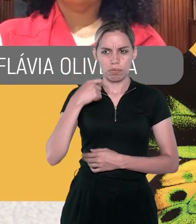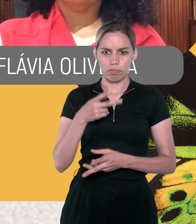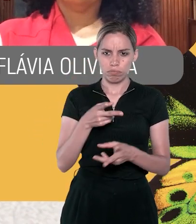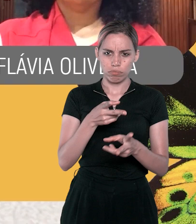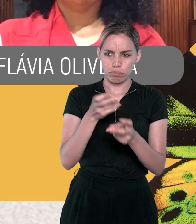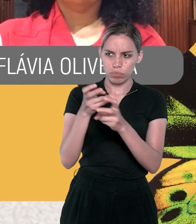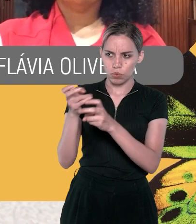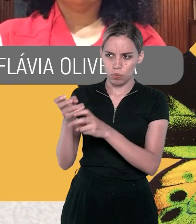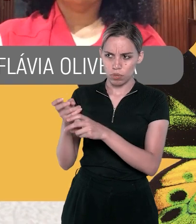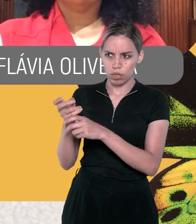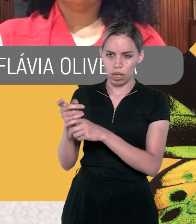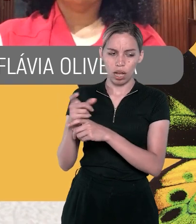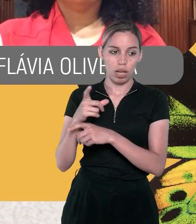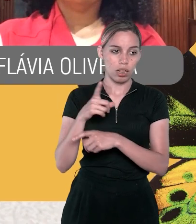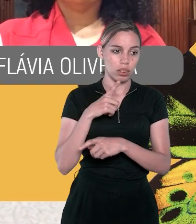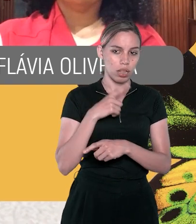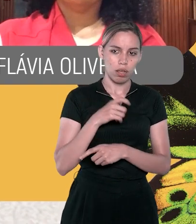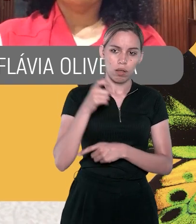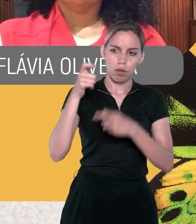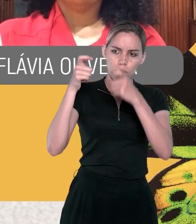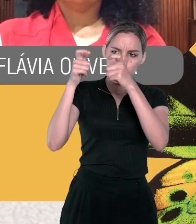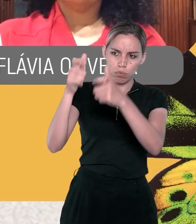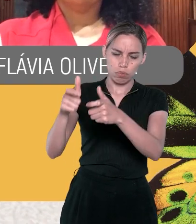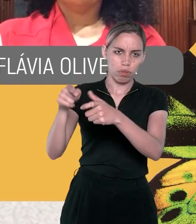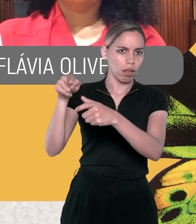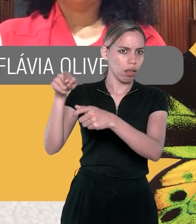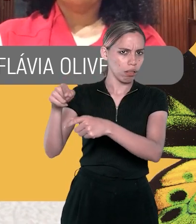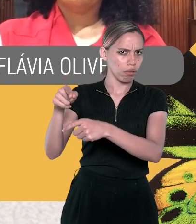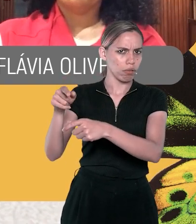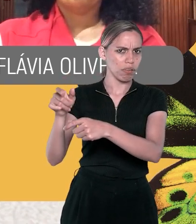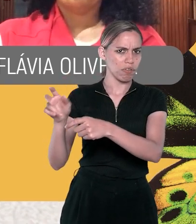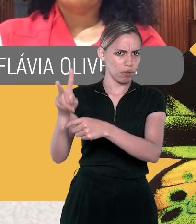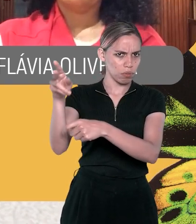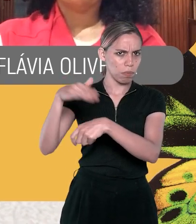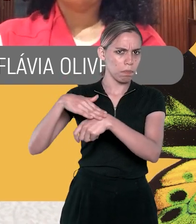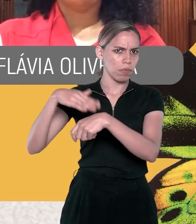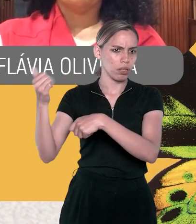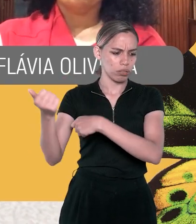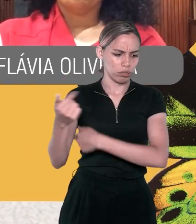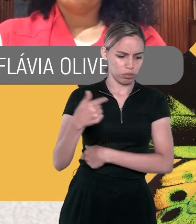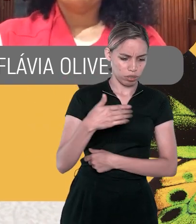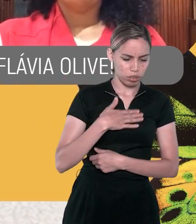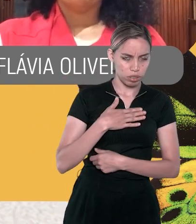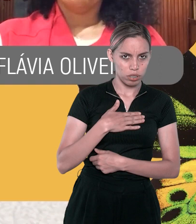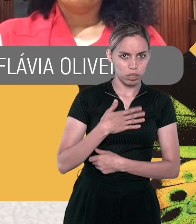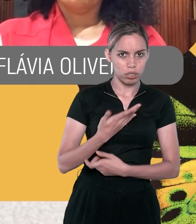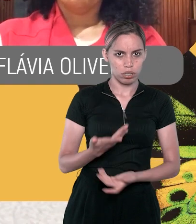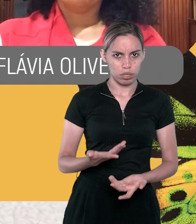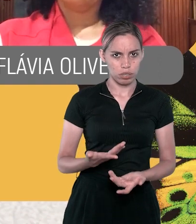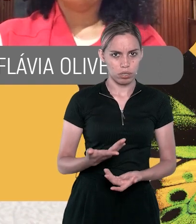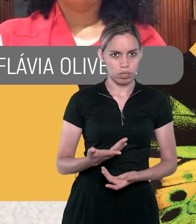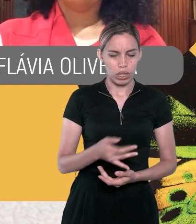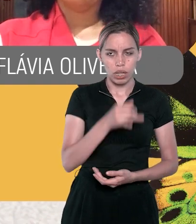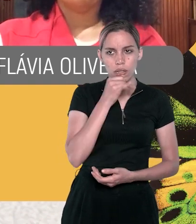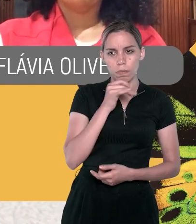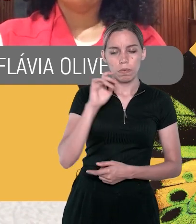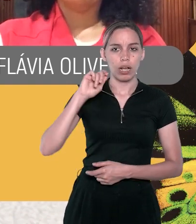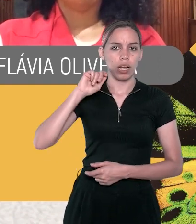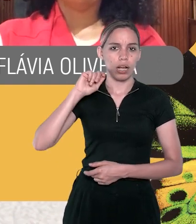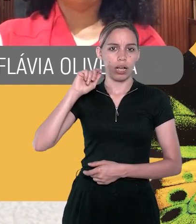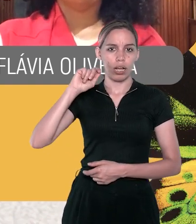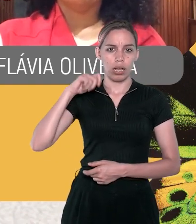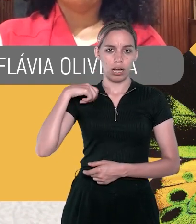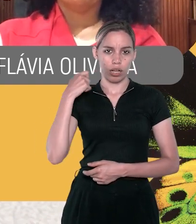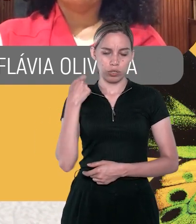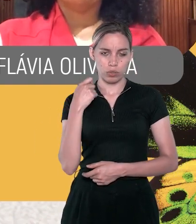outros lugares. Quer dizer, descobriu assim massivamente, né? Quer dizer, os artistas americanos negros que ganhavam dinheiro, que